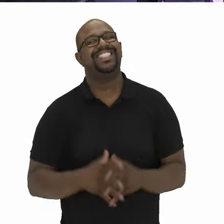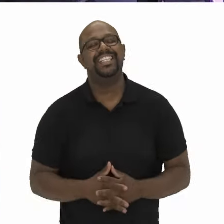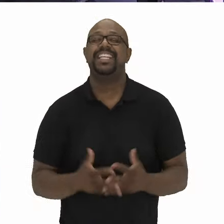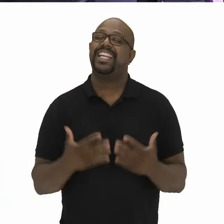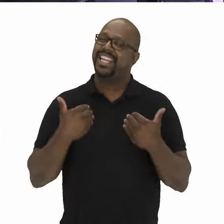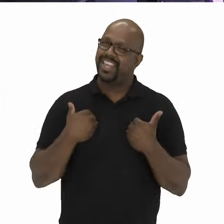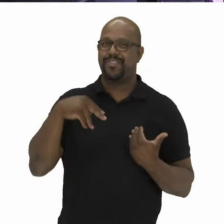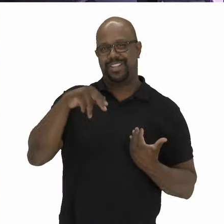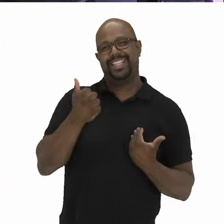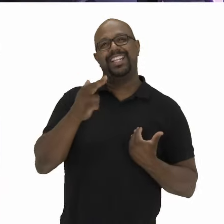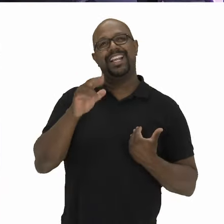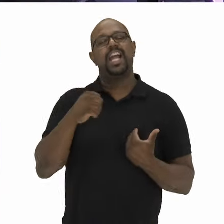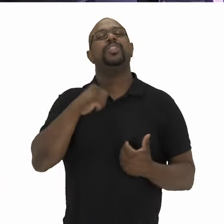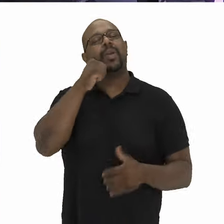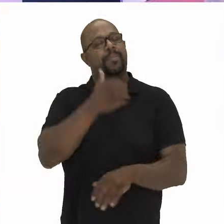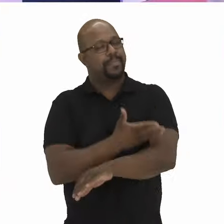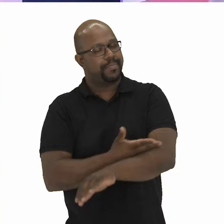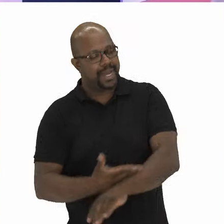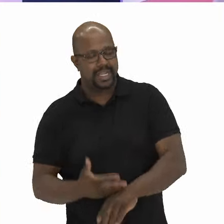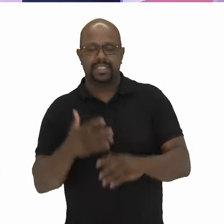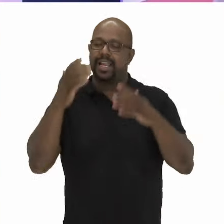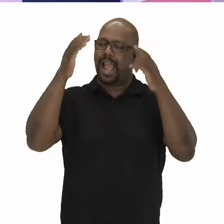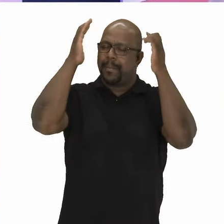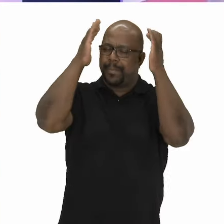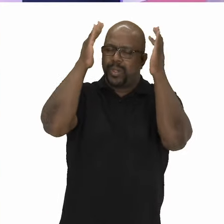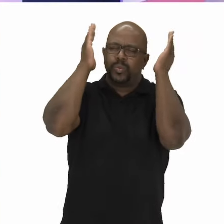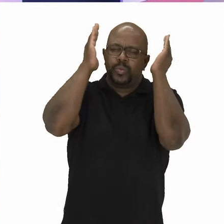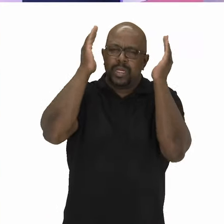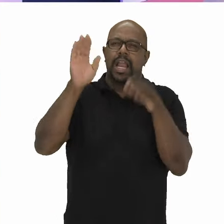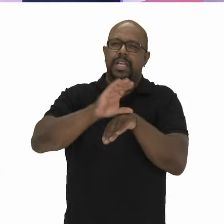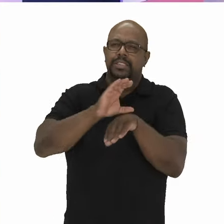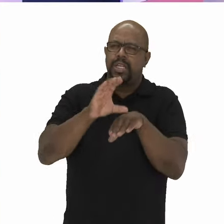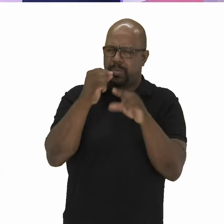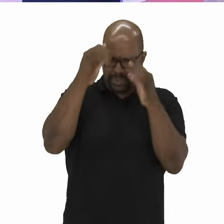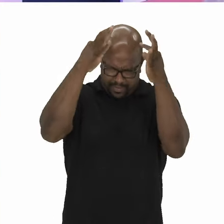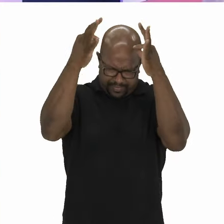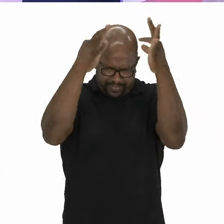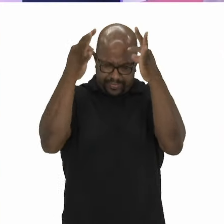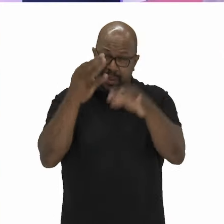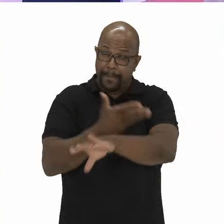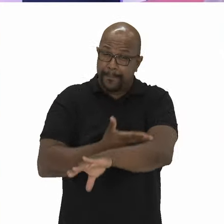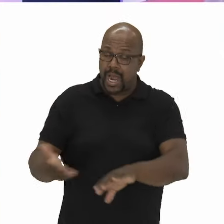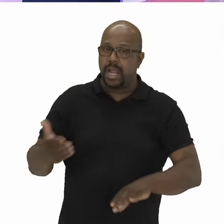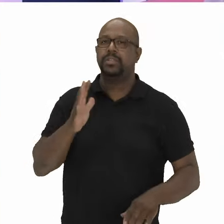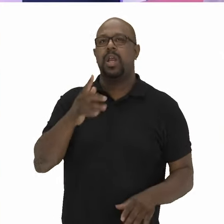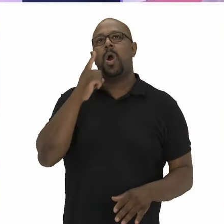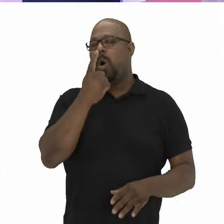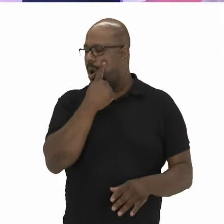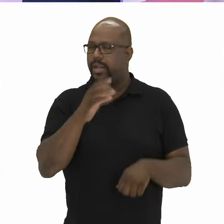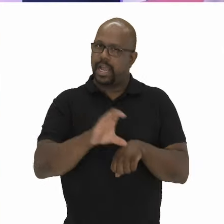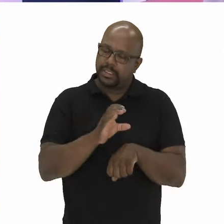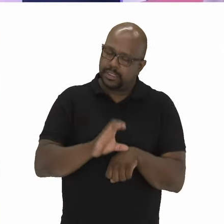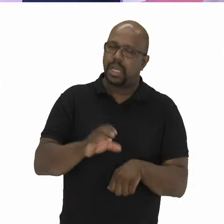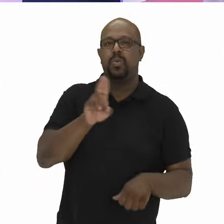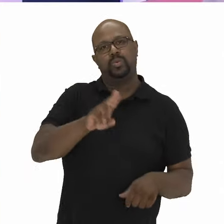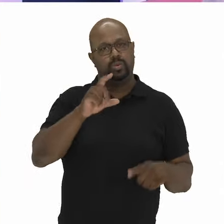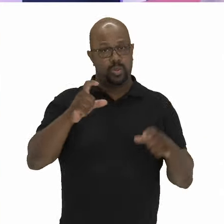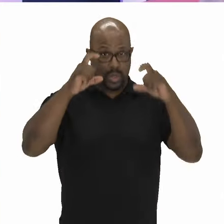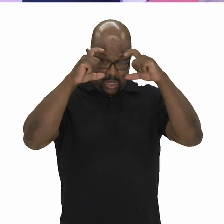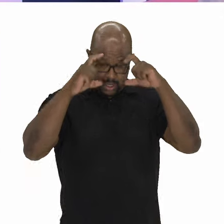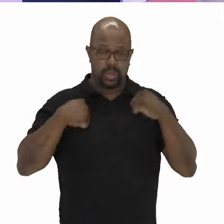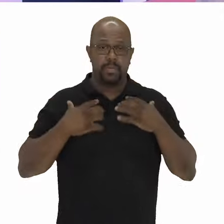sorri e eu Nara sou branca tenho cabelos curtos castanhos com muitos fios brancos olhos também castanhos